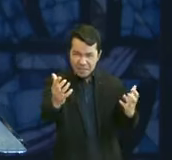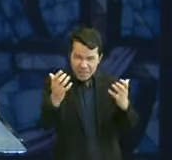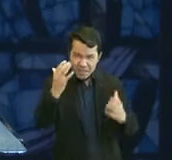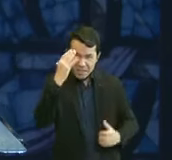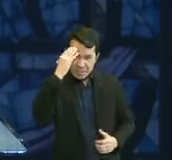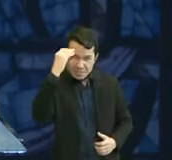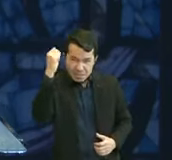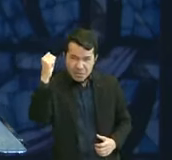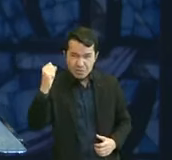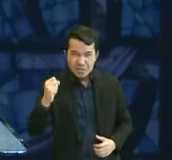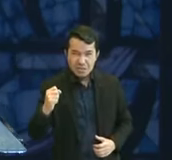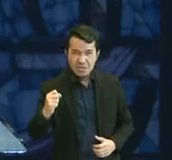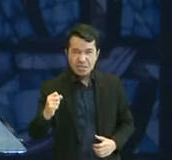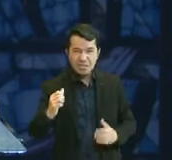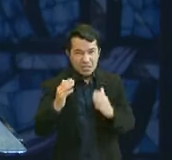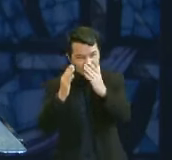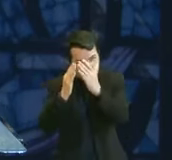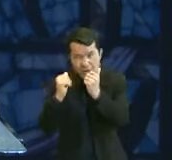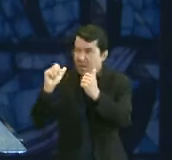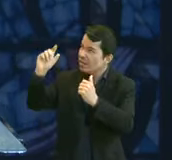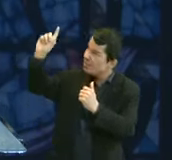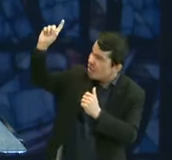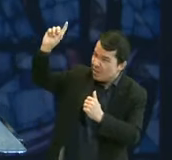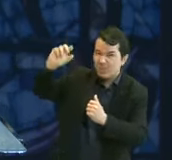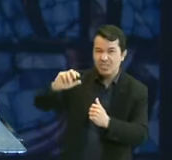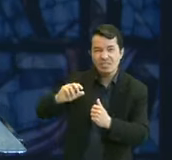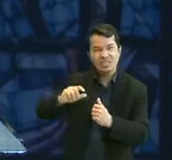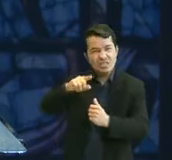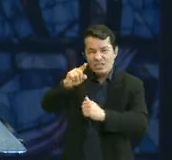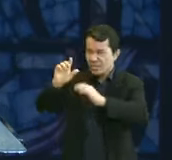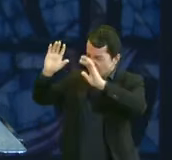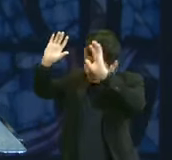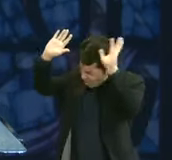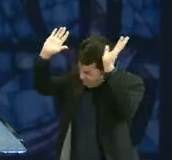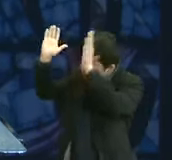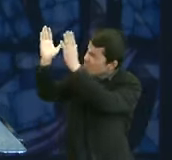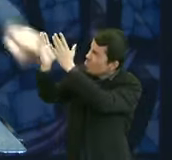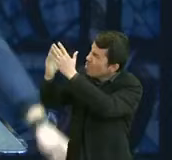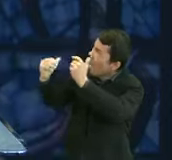mãos. Peça a Deus. Peça a Deus.